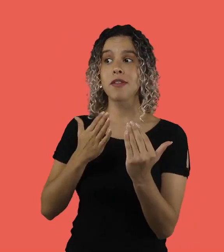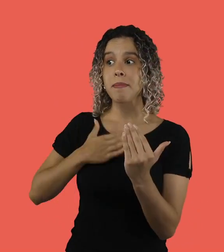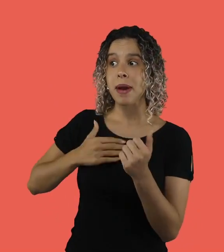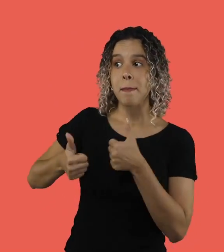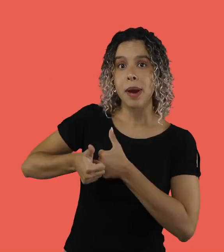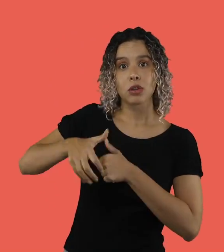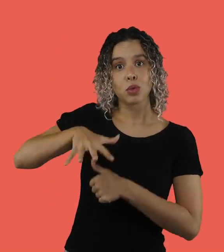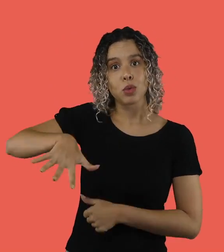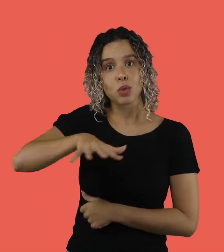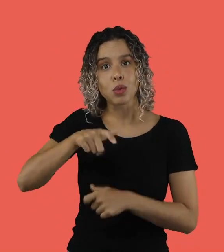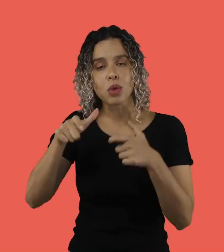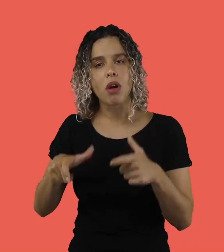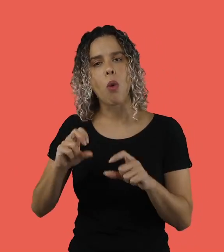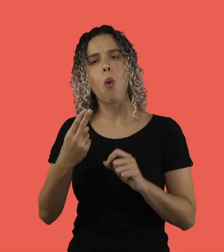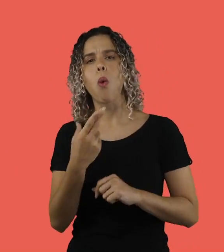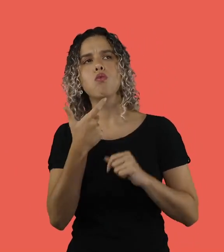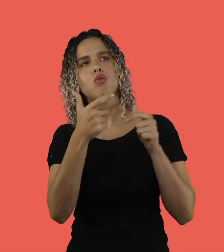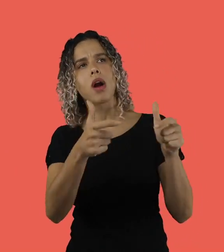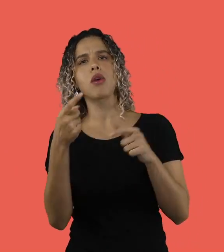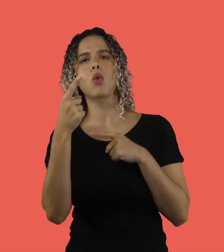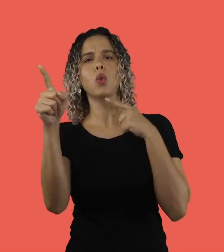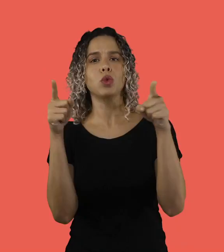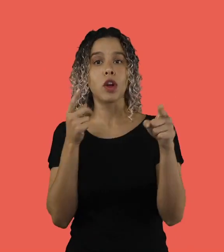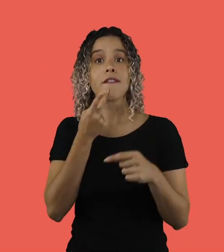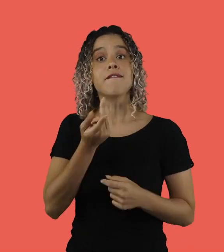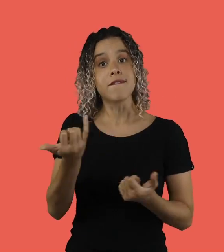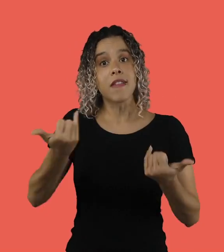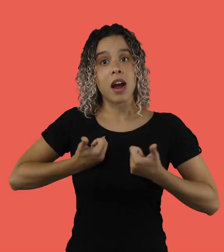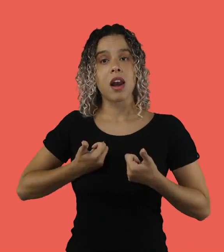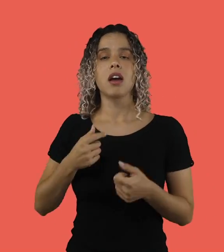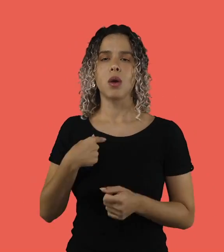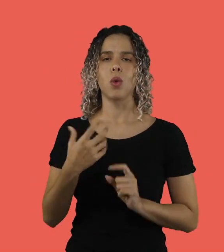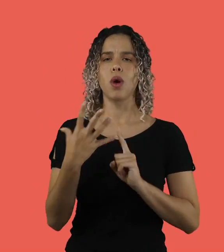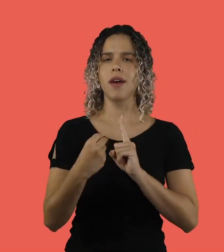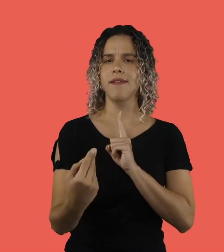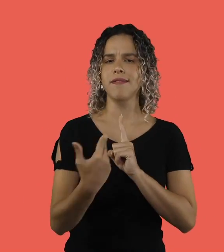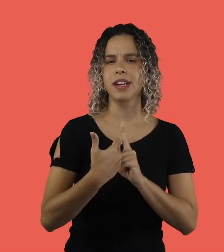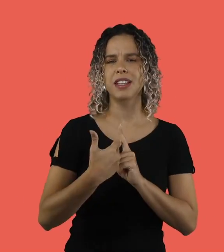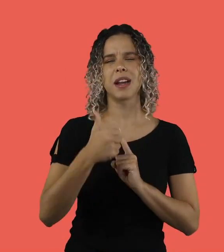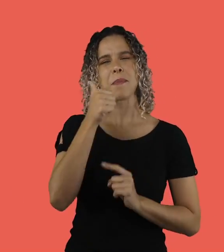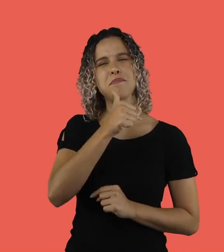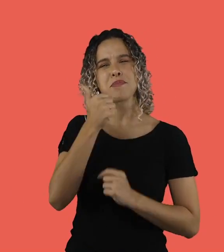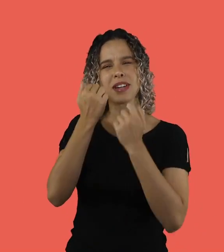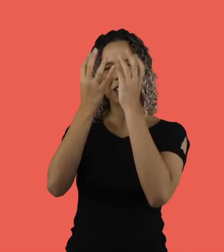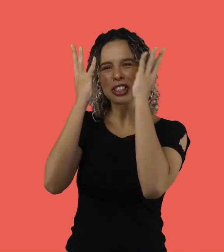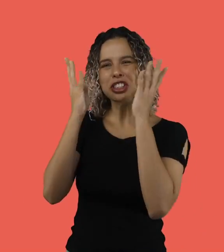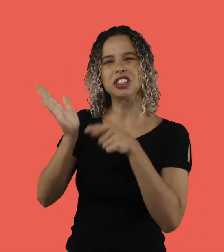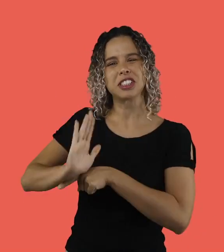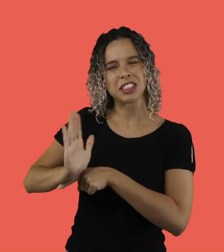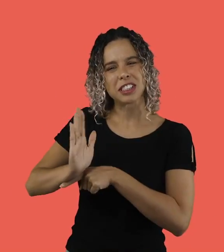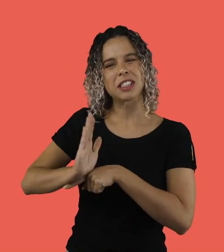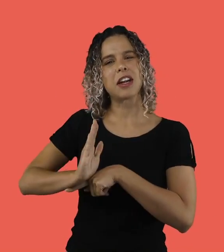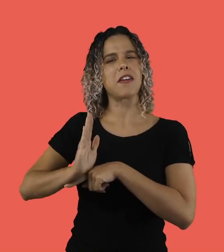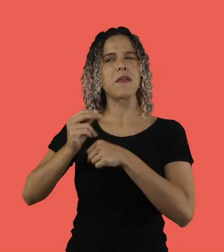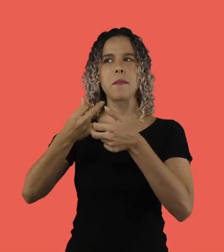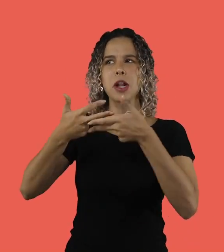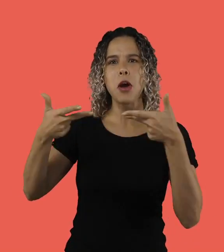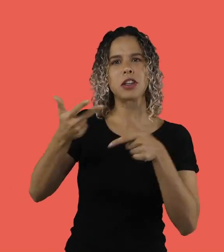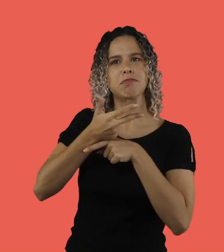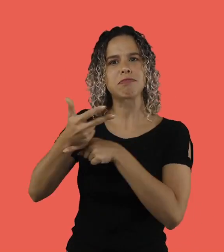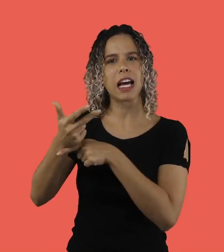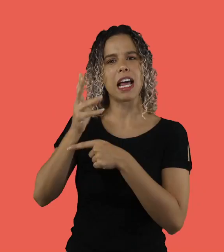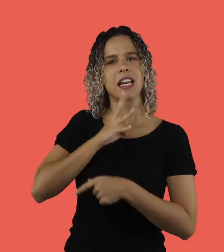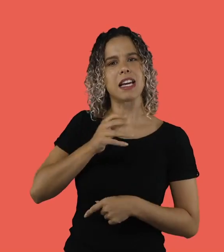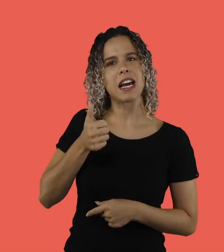daqui da minha região ou de outros lugares falam que eu sou referência, falam assim, olha, a mulher indígena está no cinema, está fazendo muita